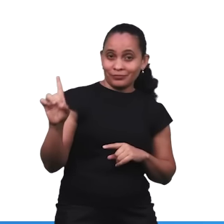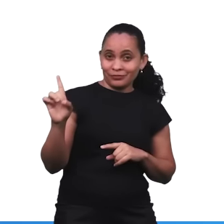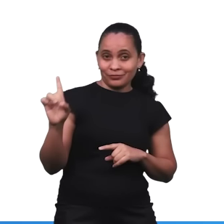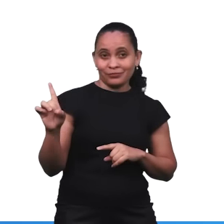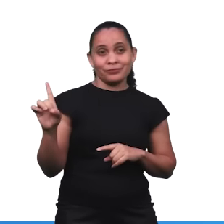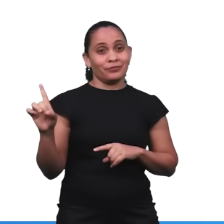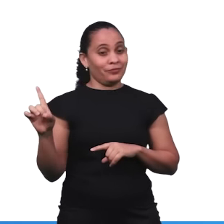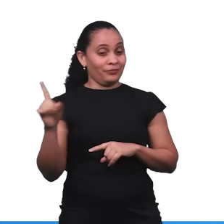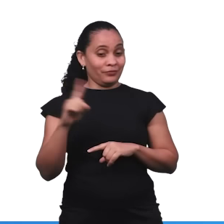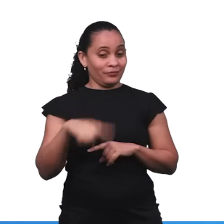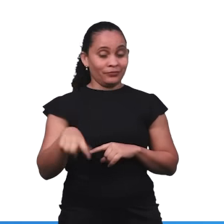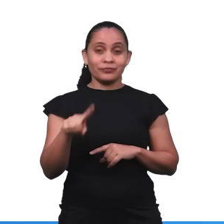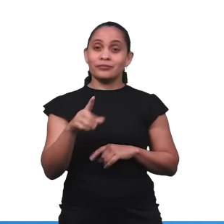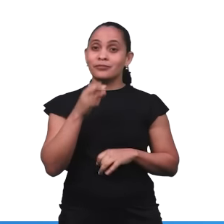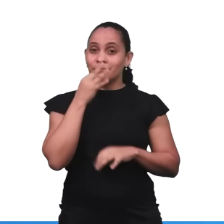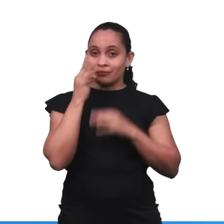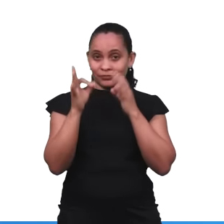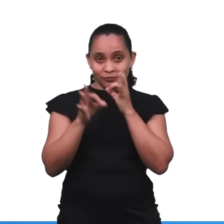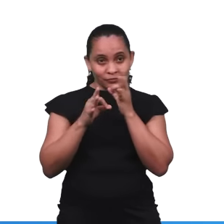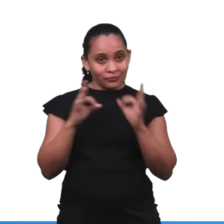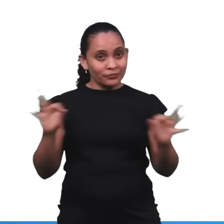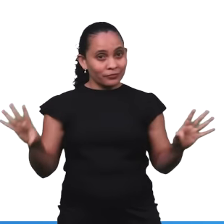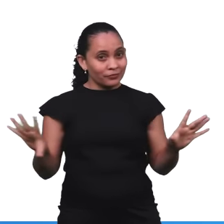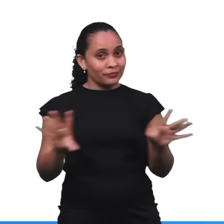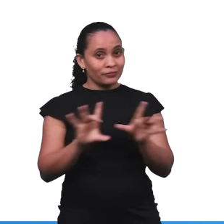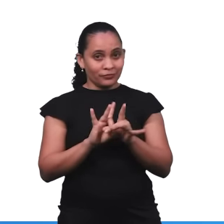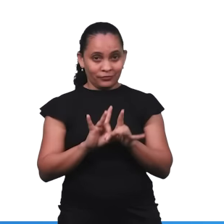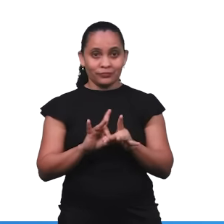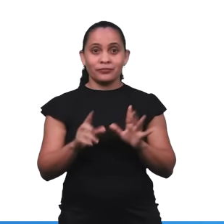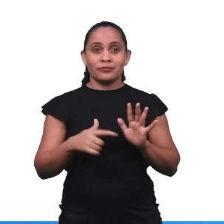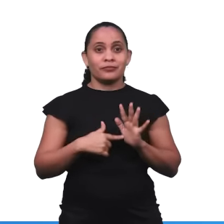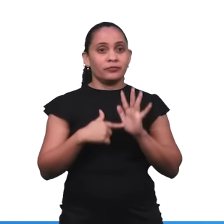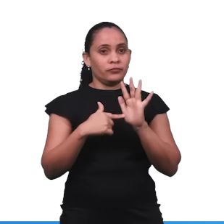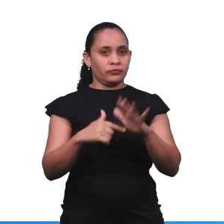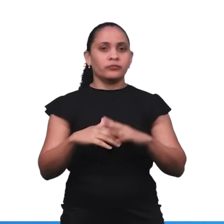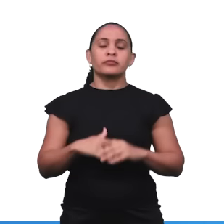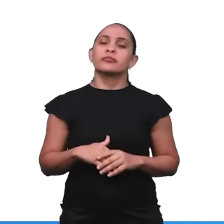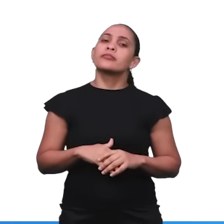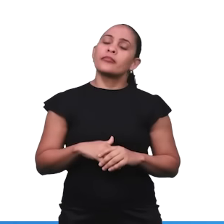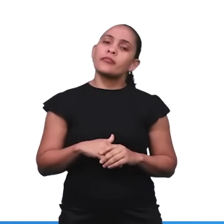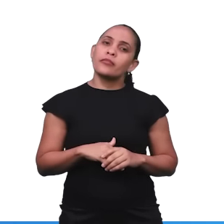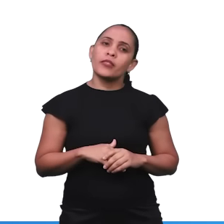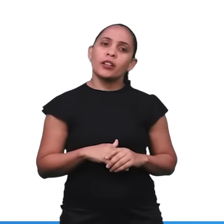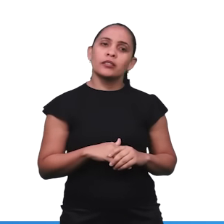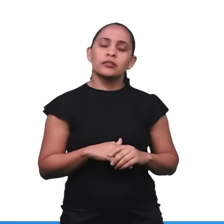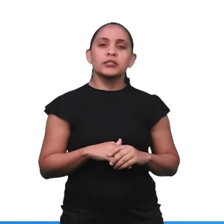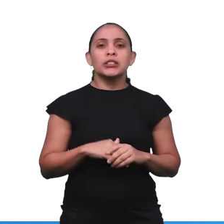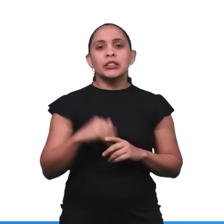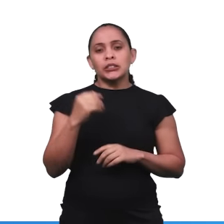mesmo comentário, porque elas falam do seguinte, aquelas 4 colunas,